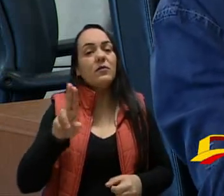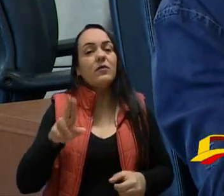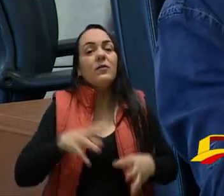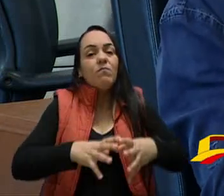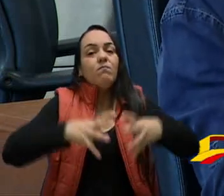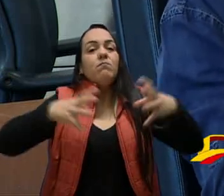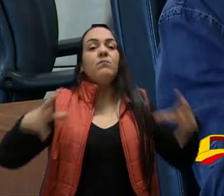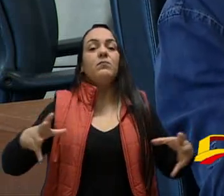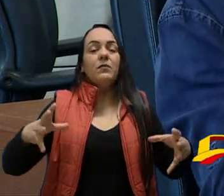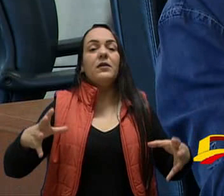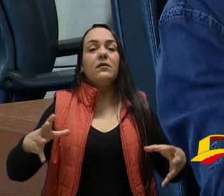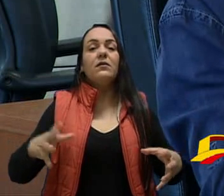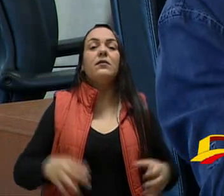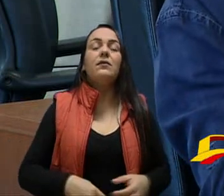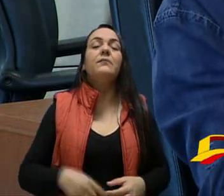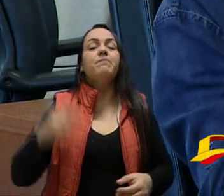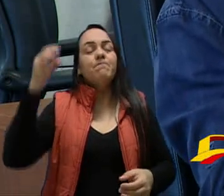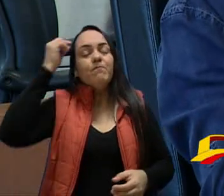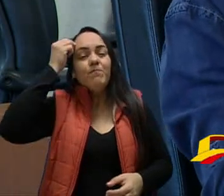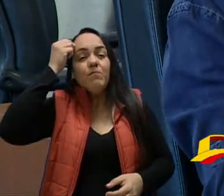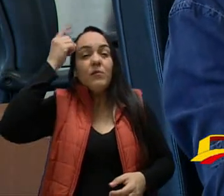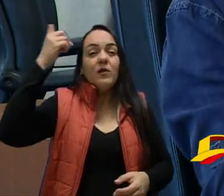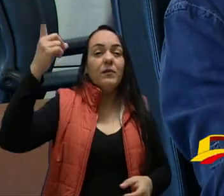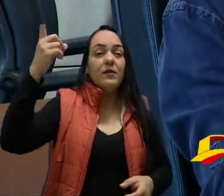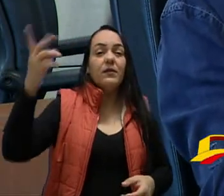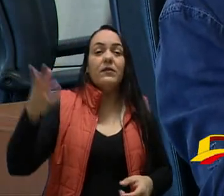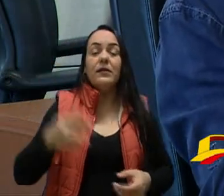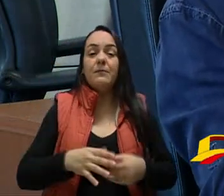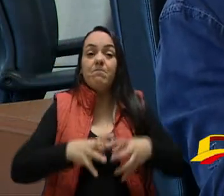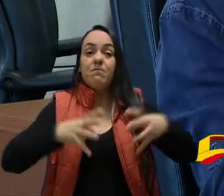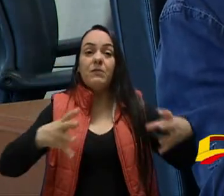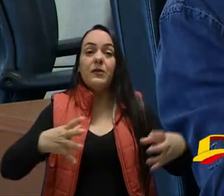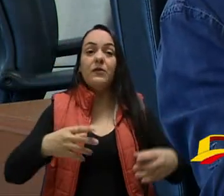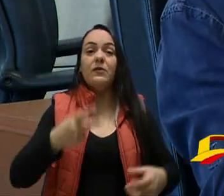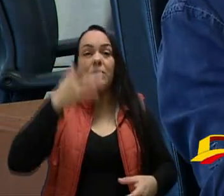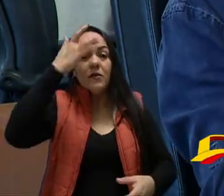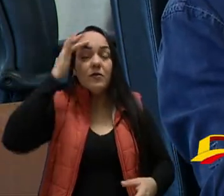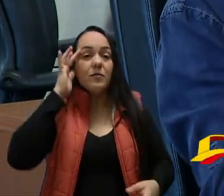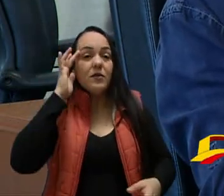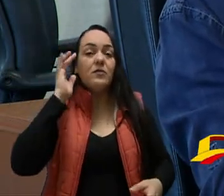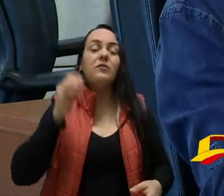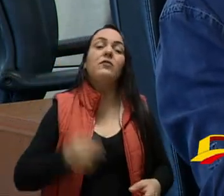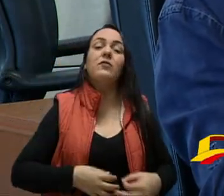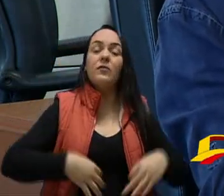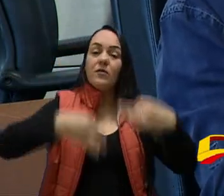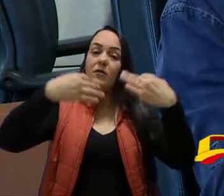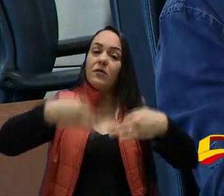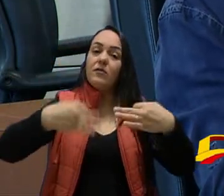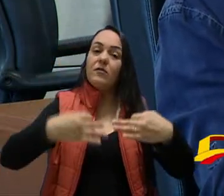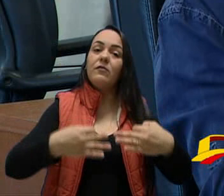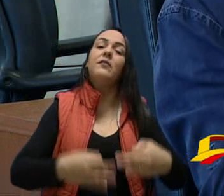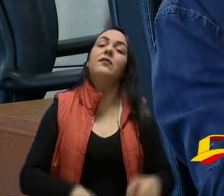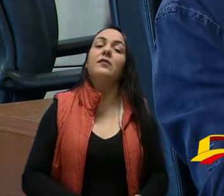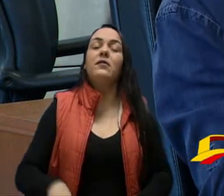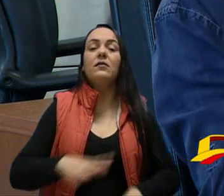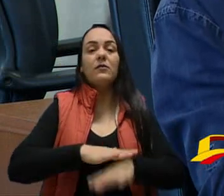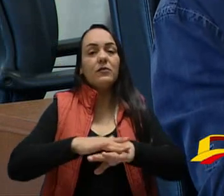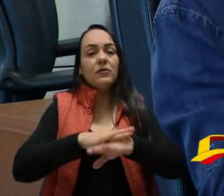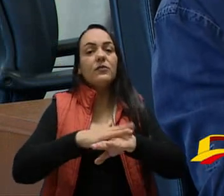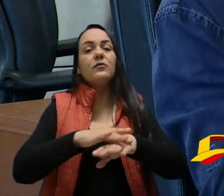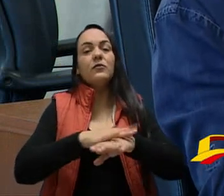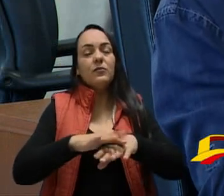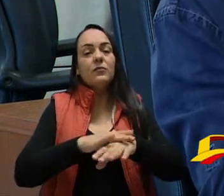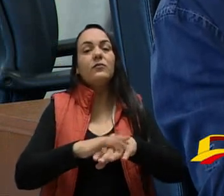como que podemos ampliar isso para para ter uma ideia muito mais ampla com relação para que nós possamos tem um número muito mais real que nem o senhor colocou agora